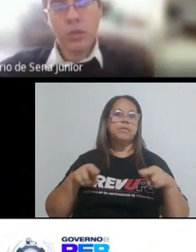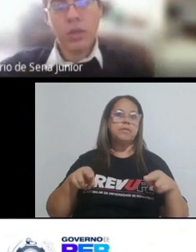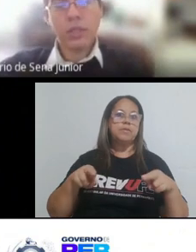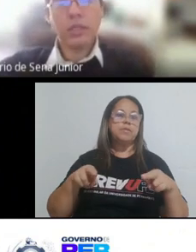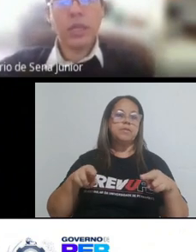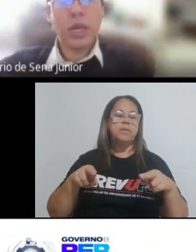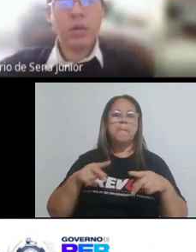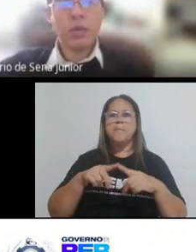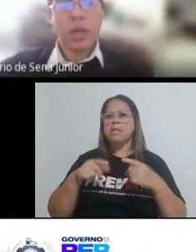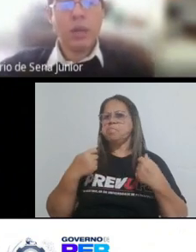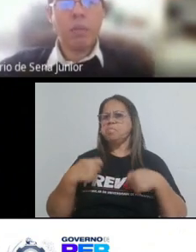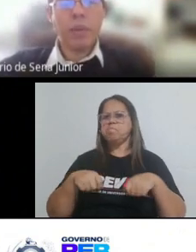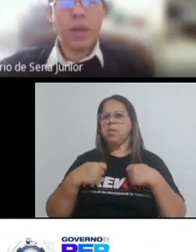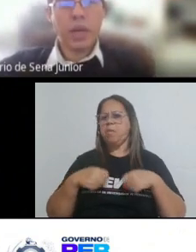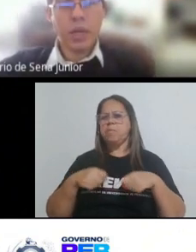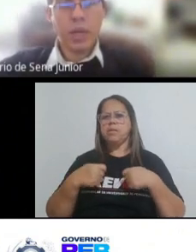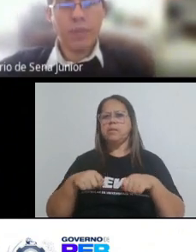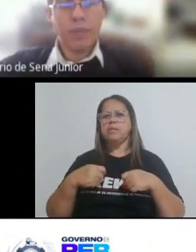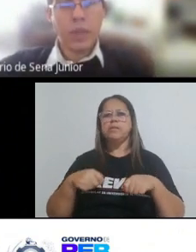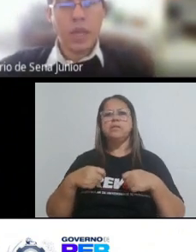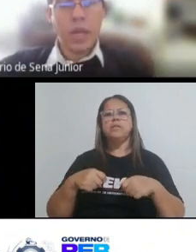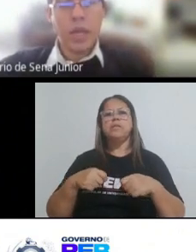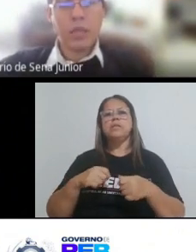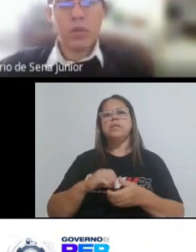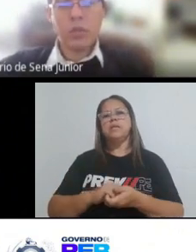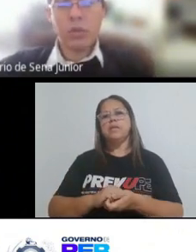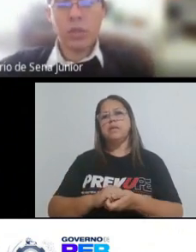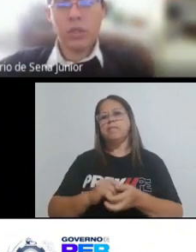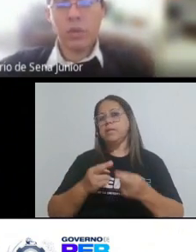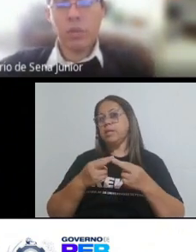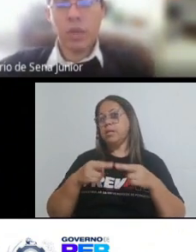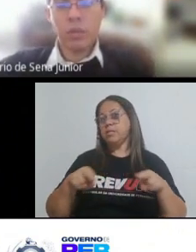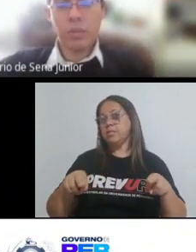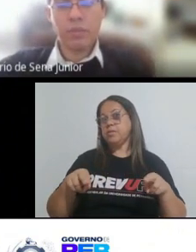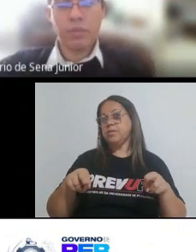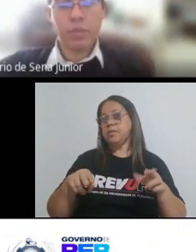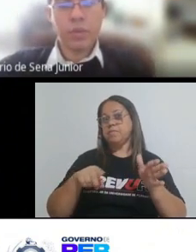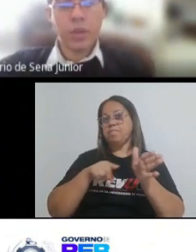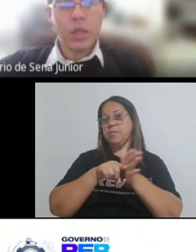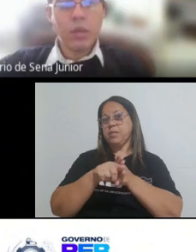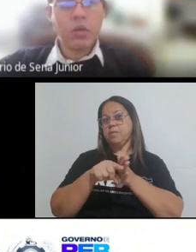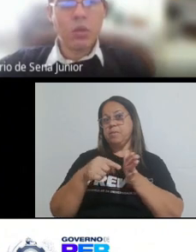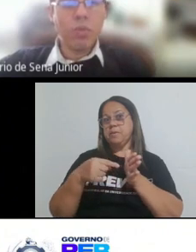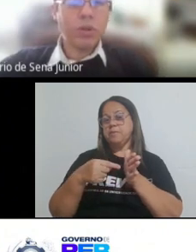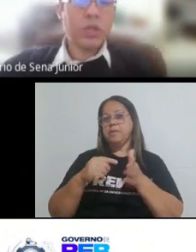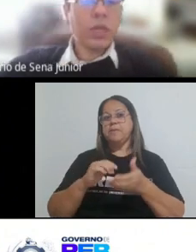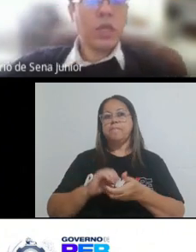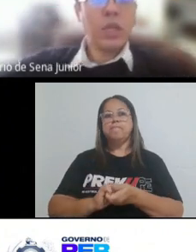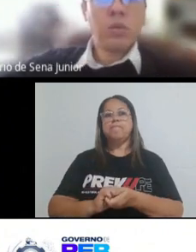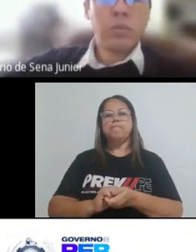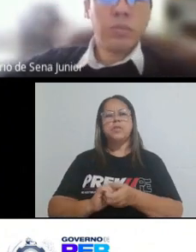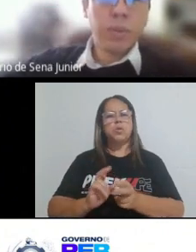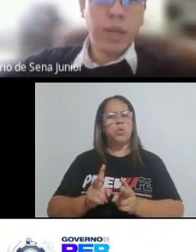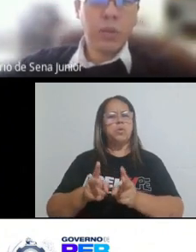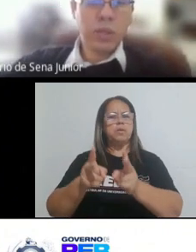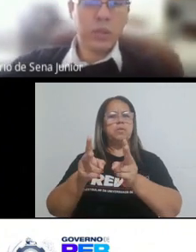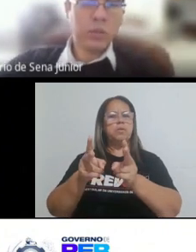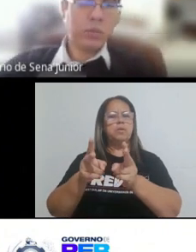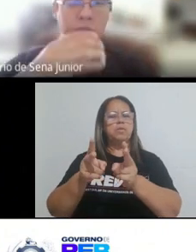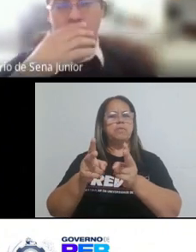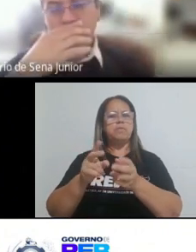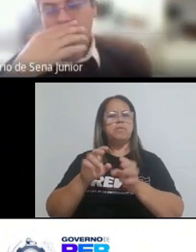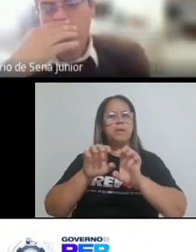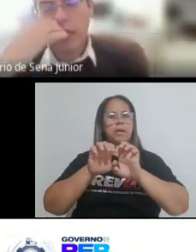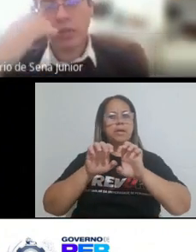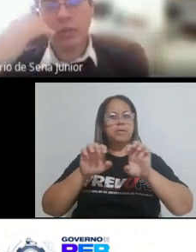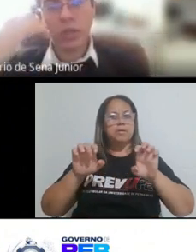que não é necessário para a resolução desse problema. Então, prosseguindo para a equação,